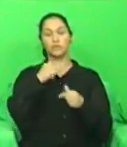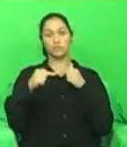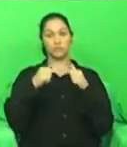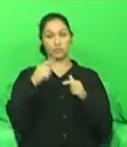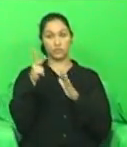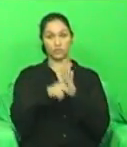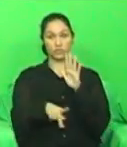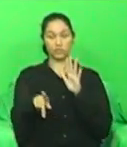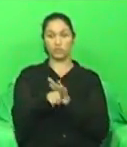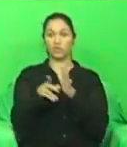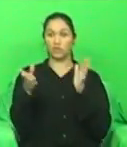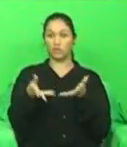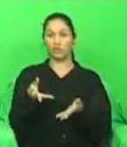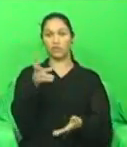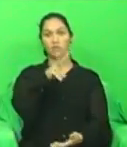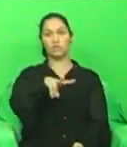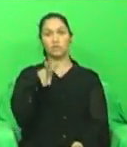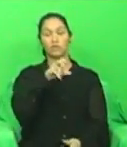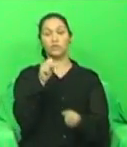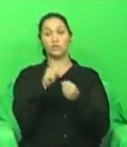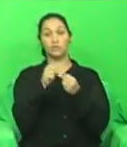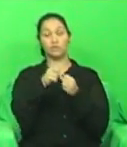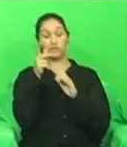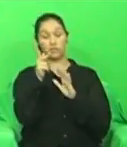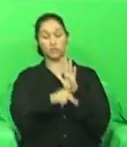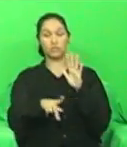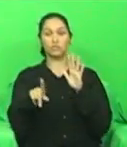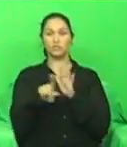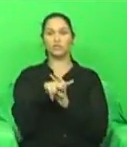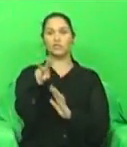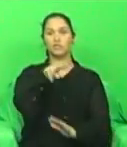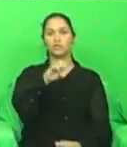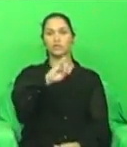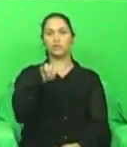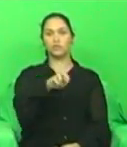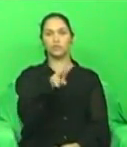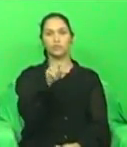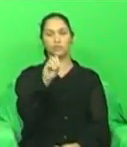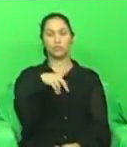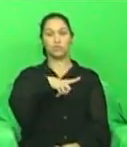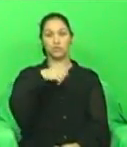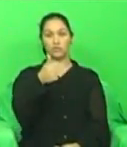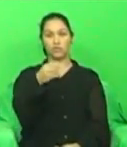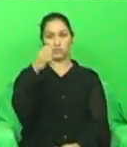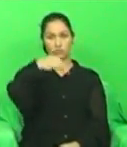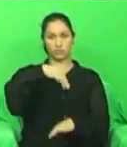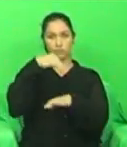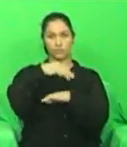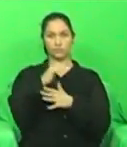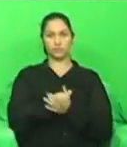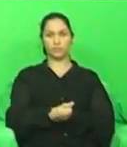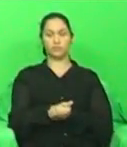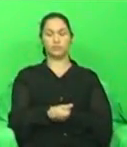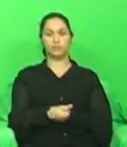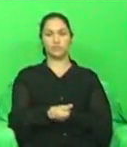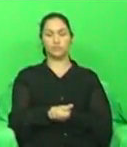autor do projeto o projeto vereador júlio caminhos que você nem se expõe dez minutos